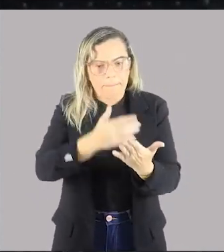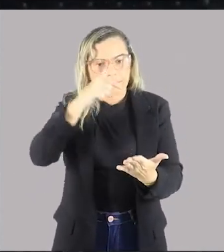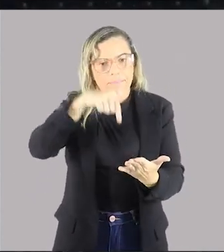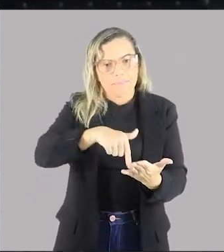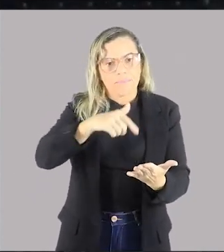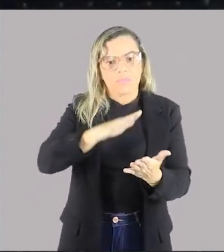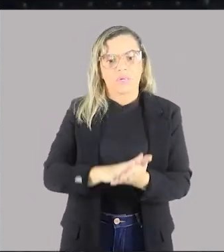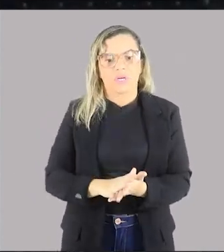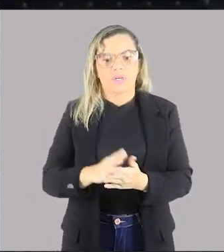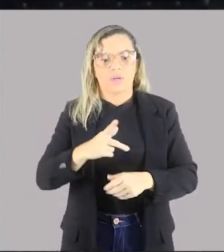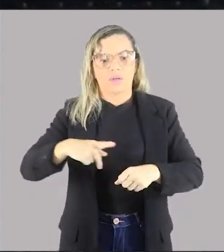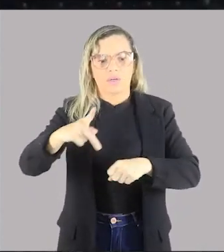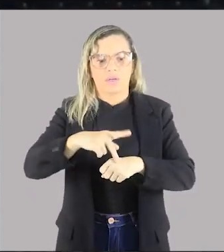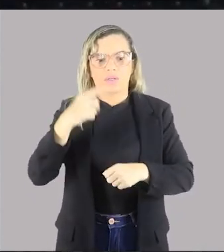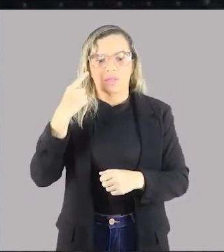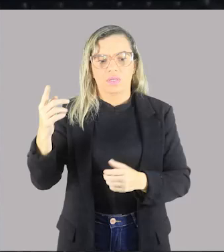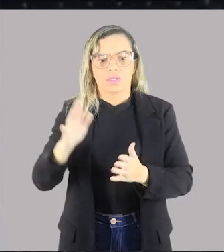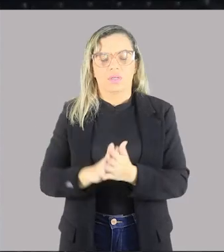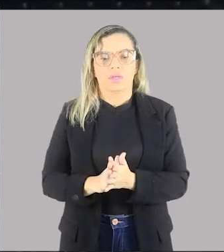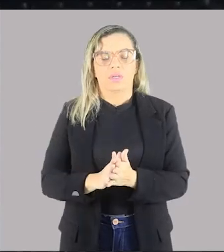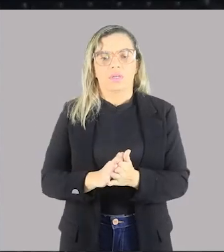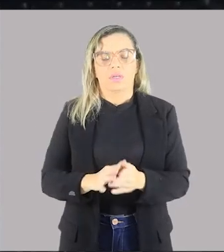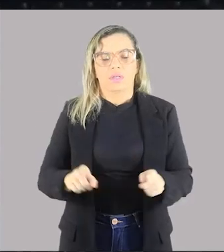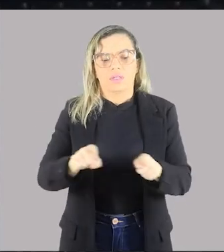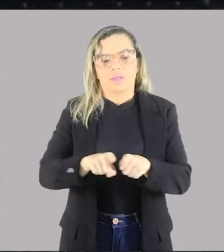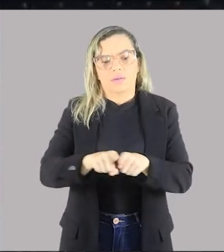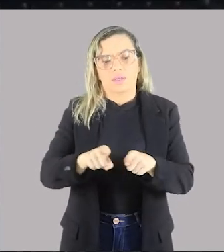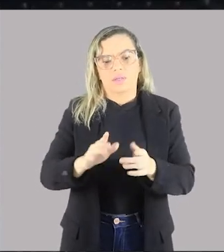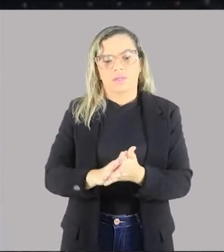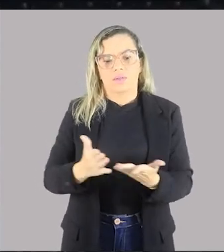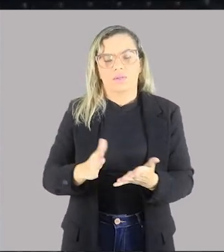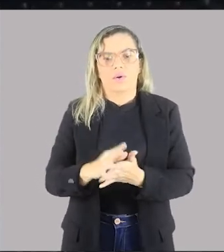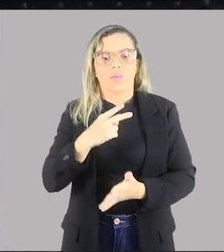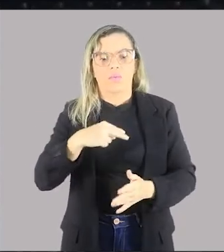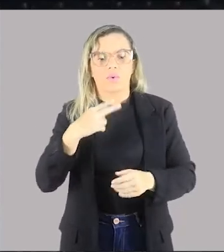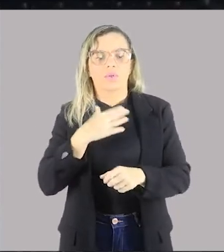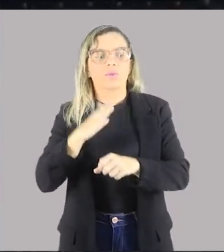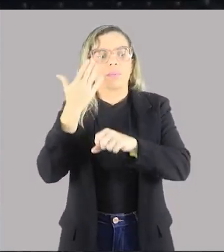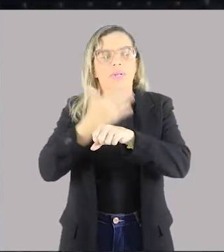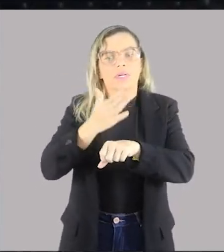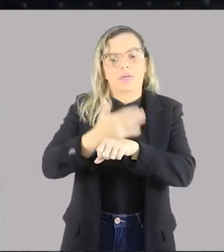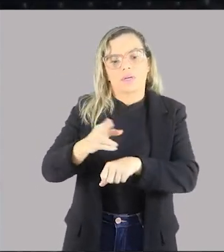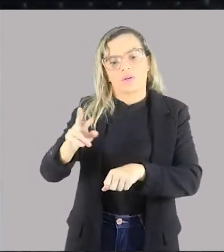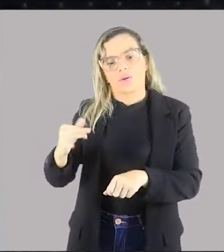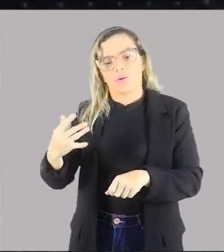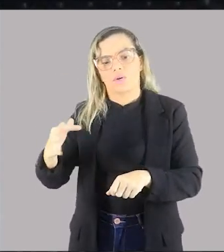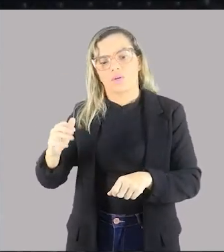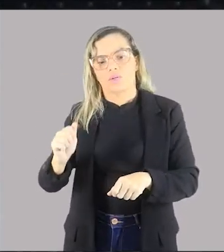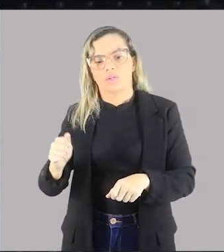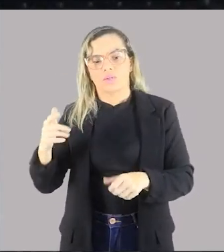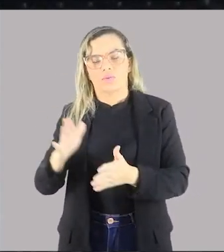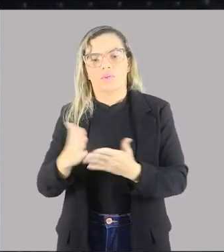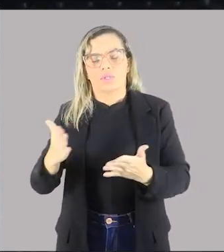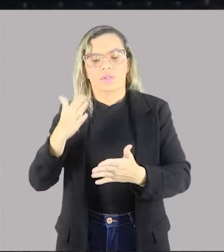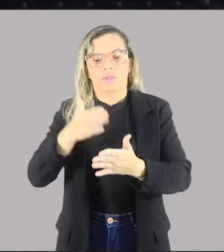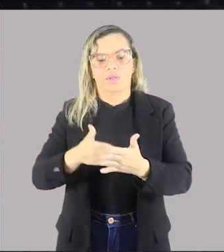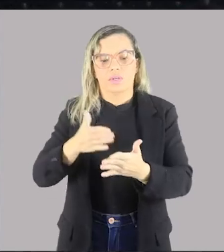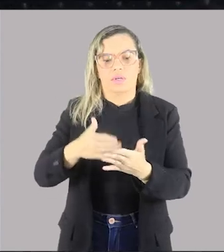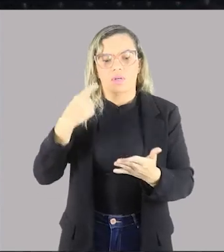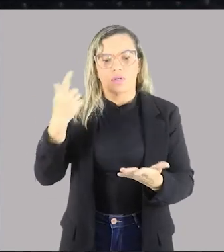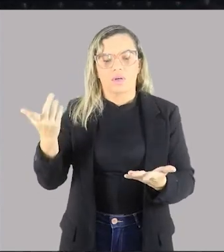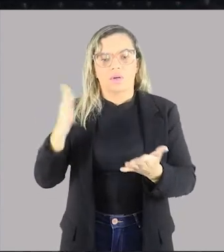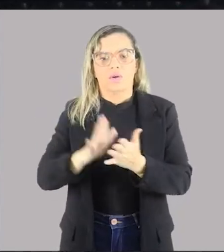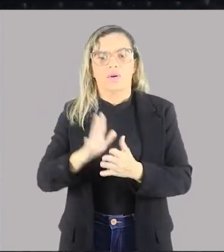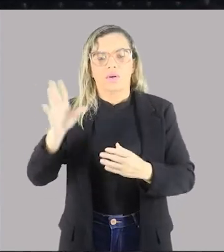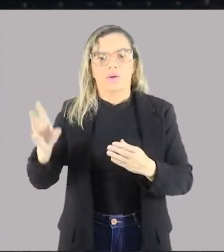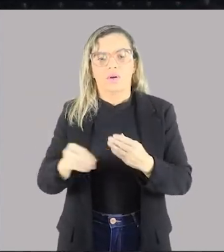não é possível praticar usura. Essa usura, ela também foi delimitada por outras leis, mas basicamente não é possível se locupletar